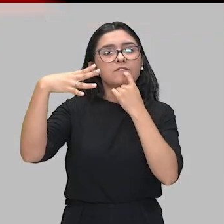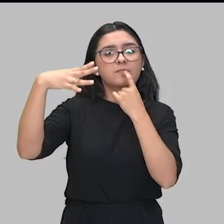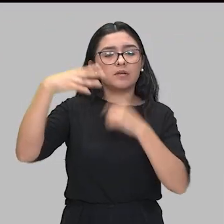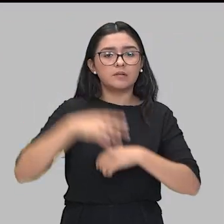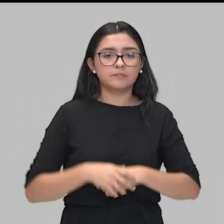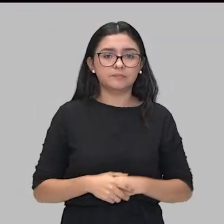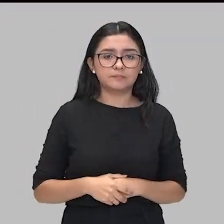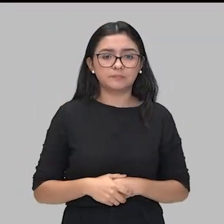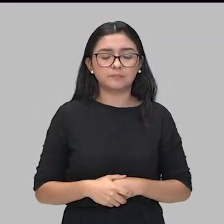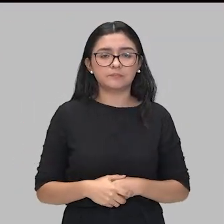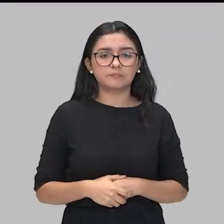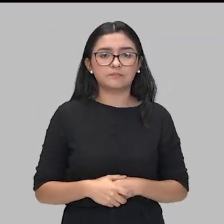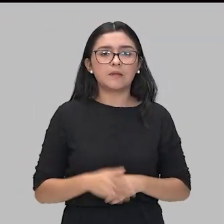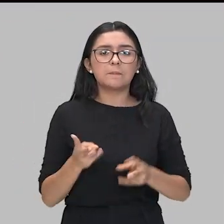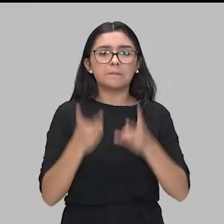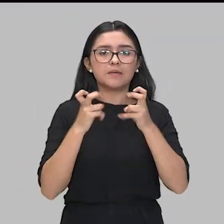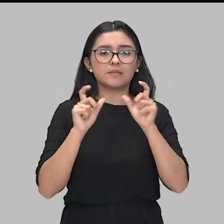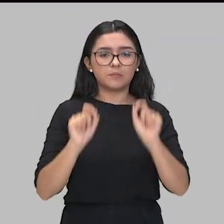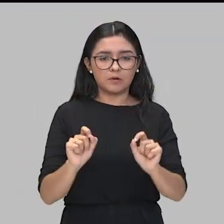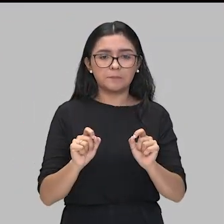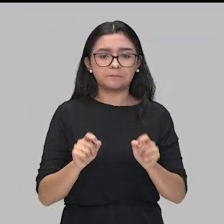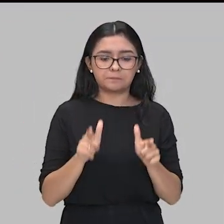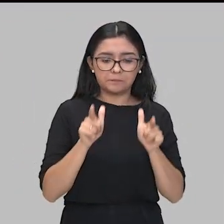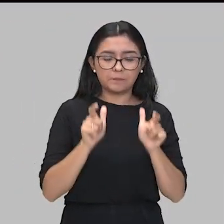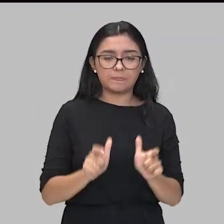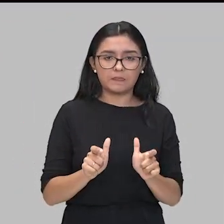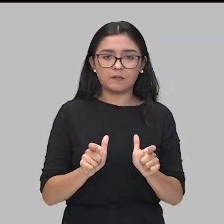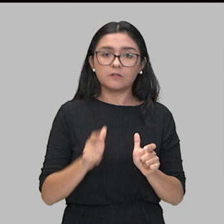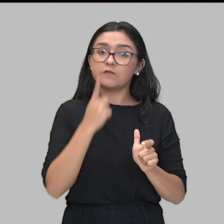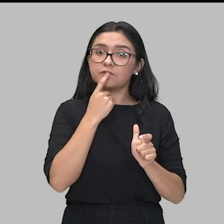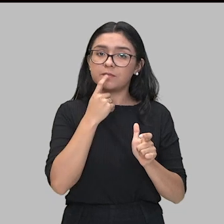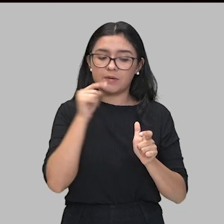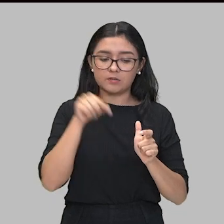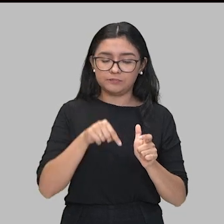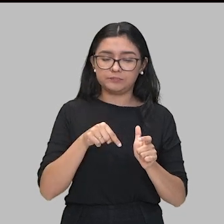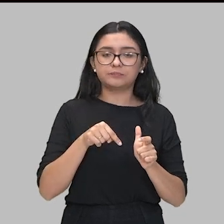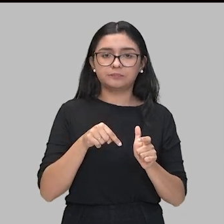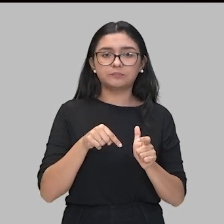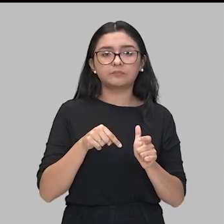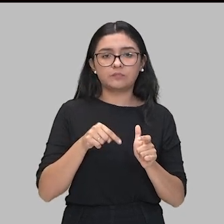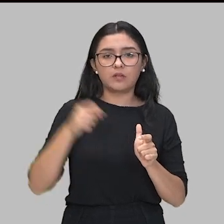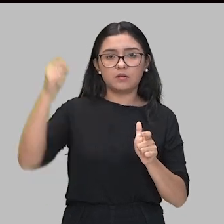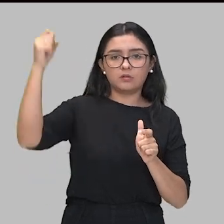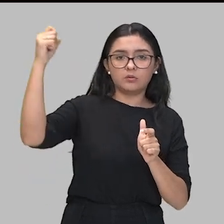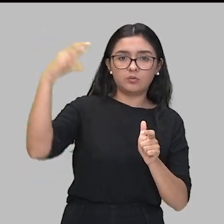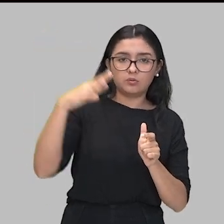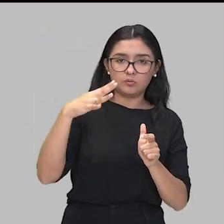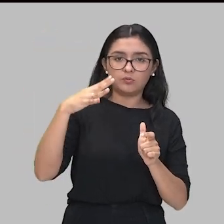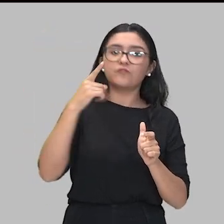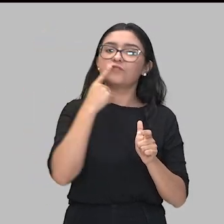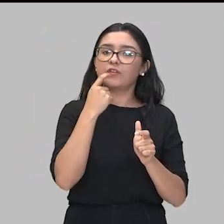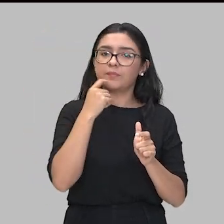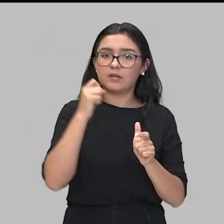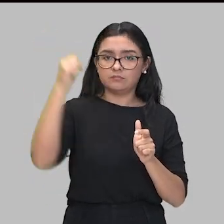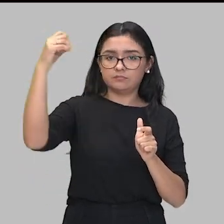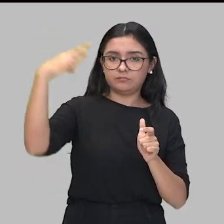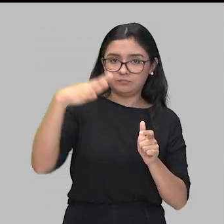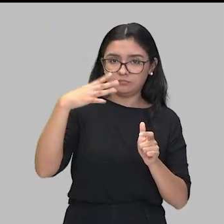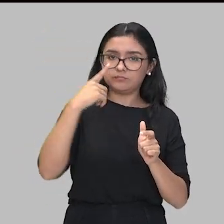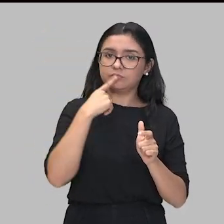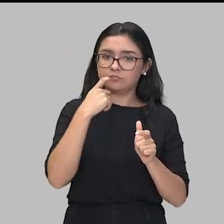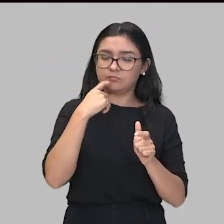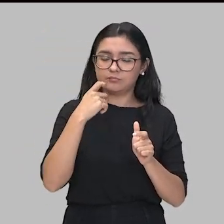fica. Então, pessoal, agora que nós temos o cartão vermelho sendo iluminado com a luz vermelha.